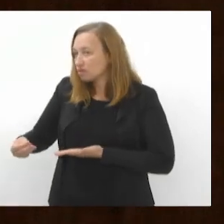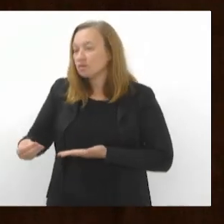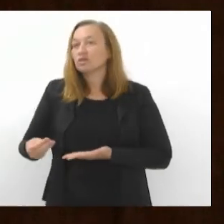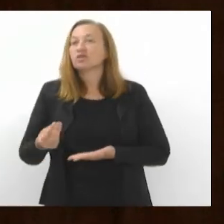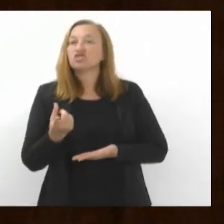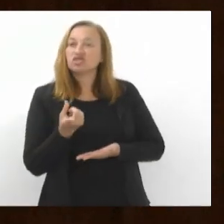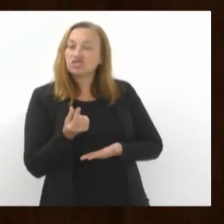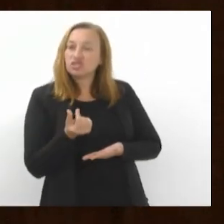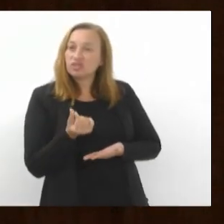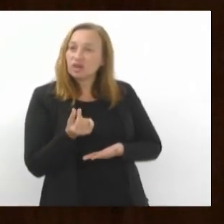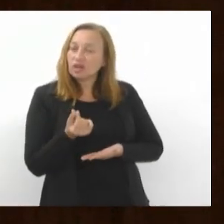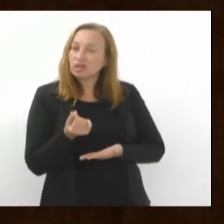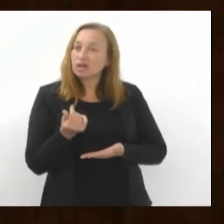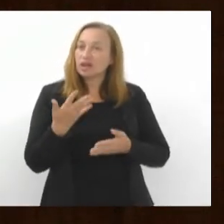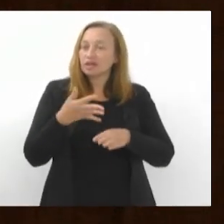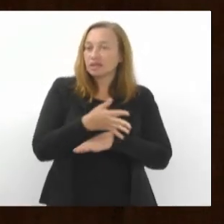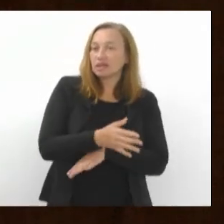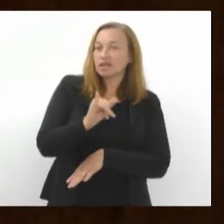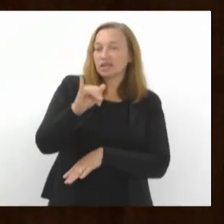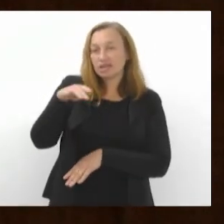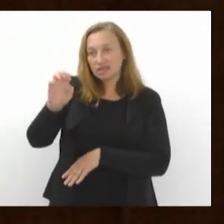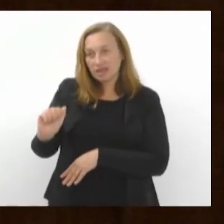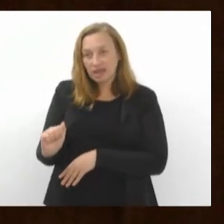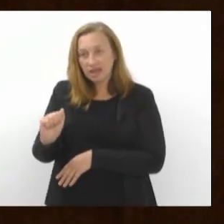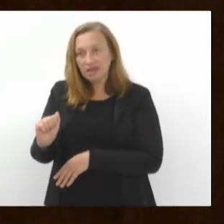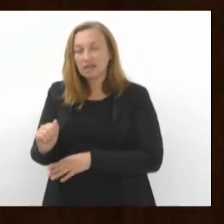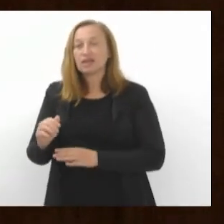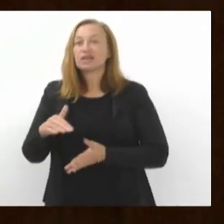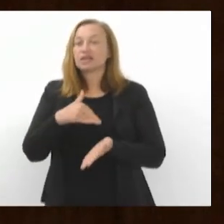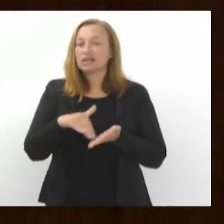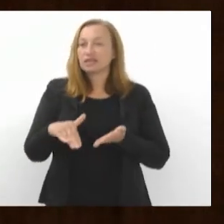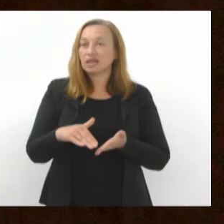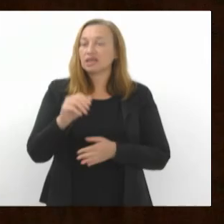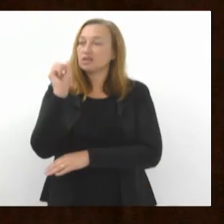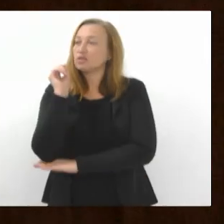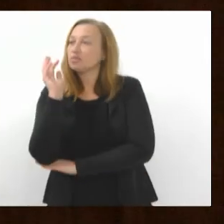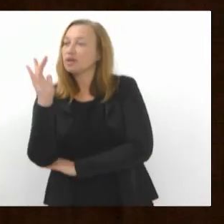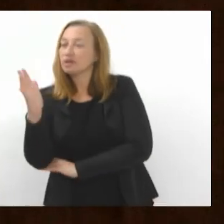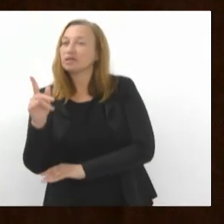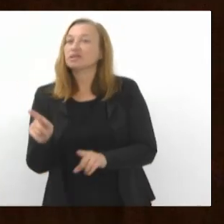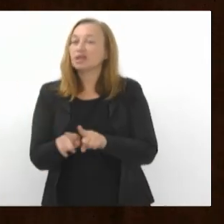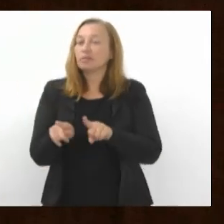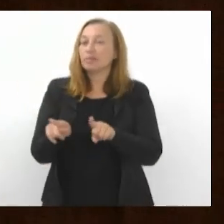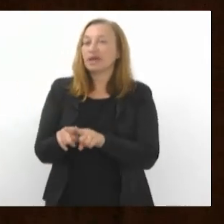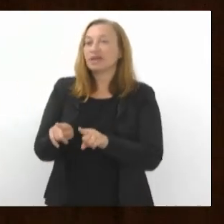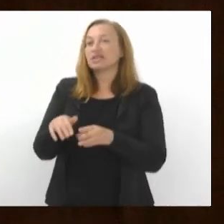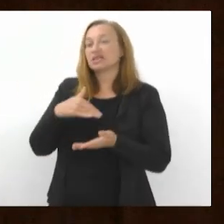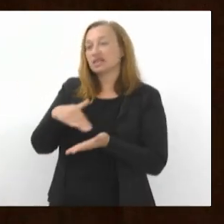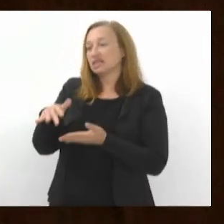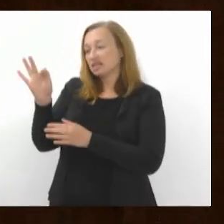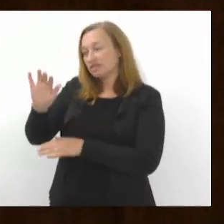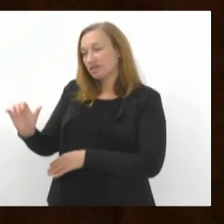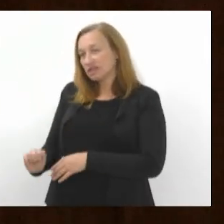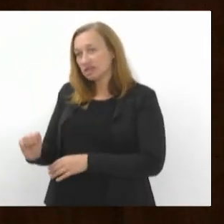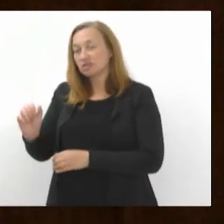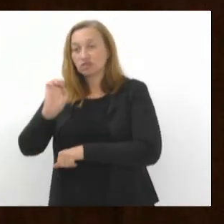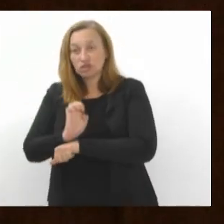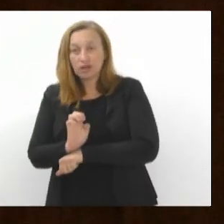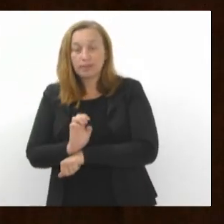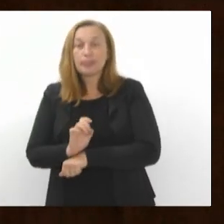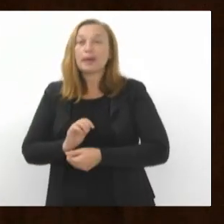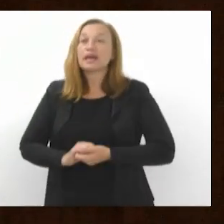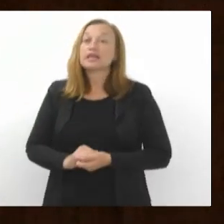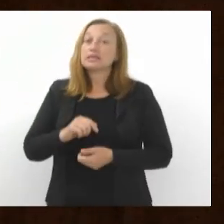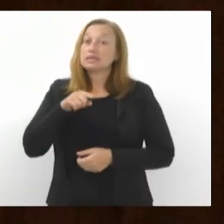entre o INEA, a Secretaria do Meio Ambiente, e a Secretaria de Fazenda do Estado. E